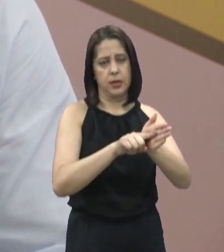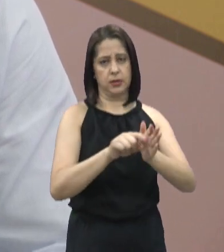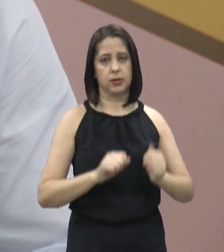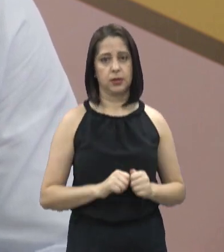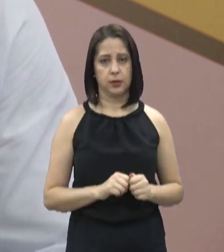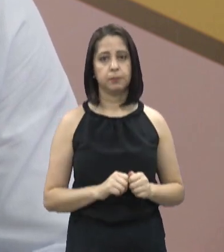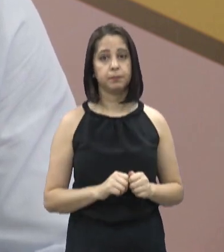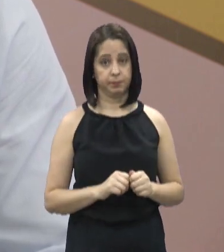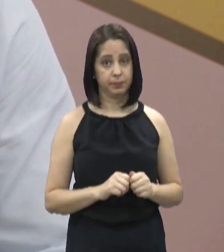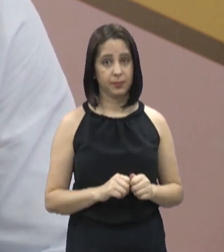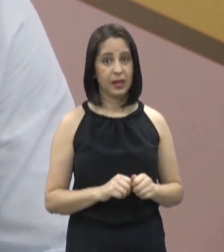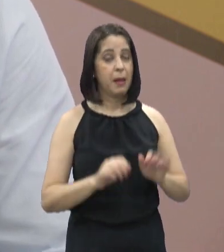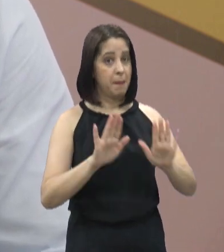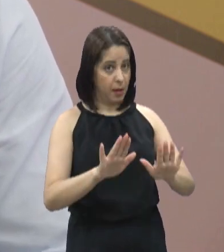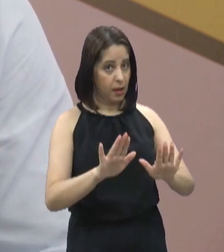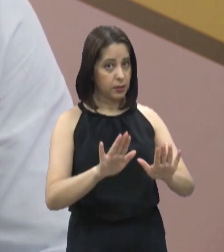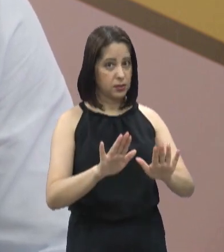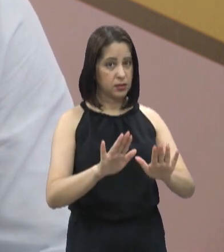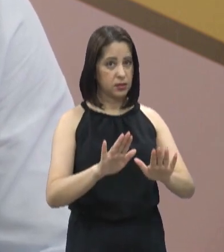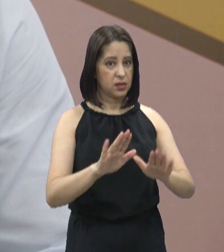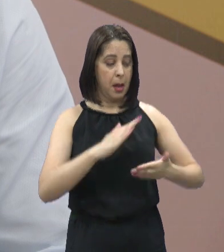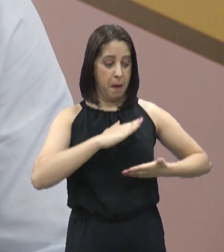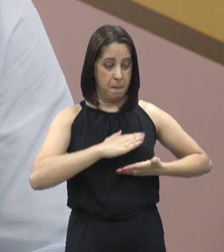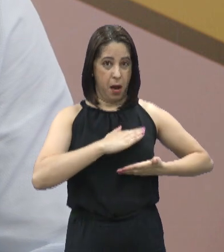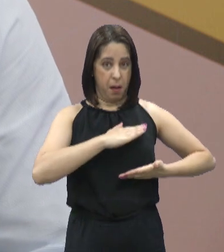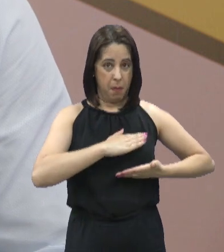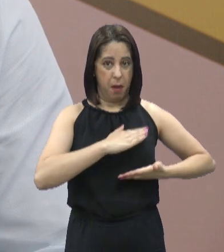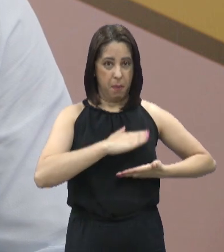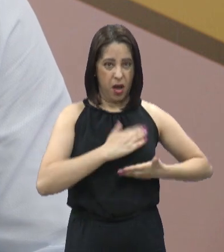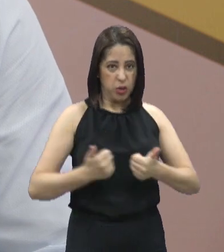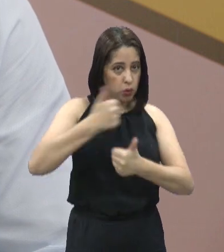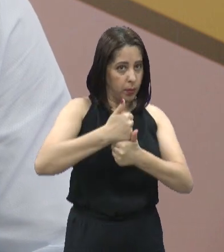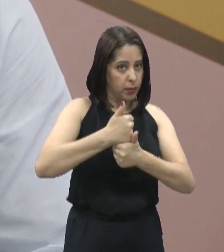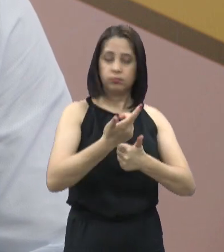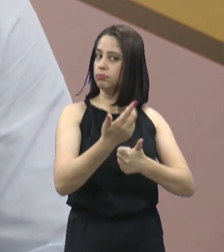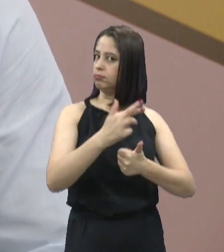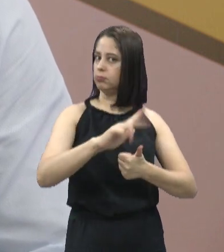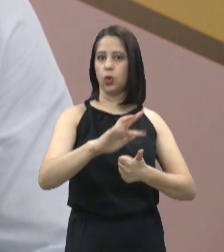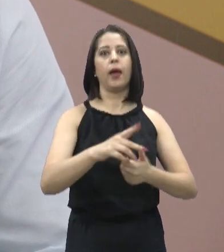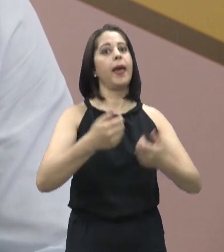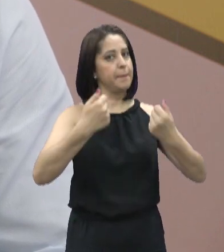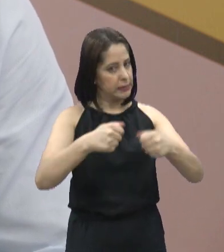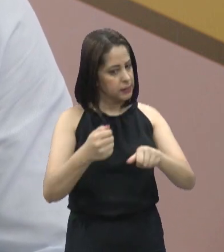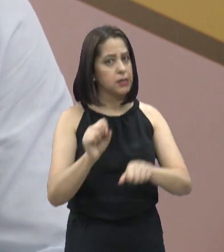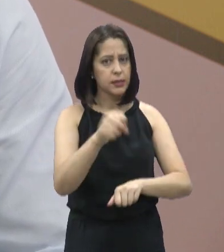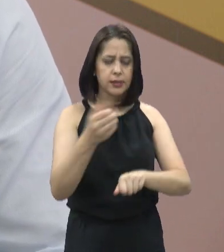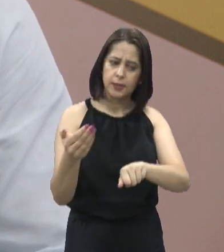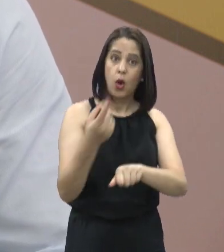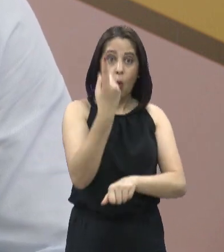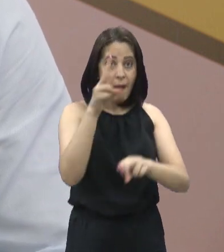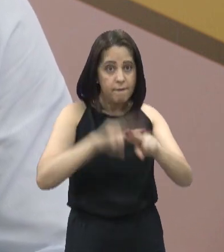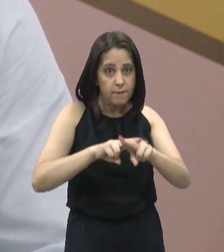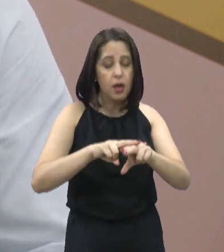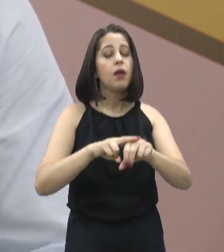Fato assim, isso não substitui a mamografia de rotina. Então, mesmo fazendo autoexame, ainda é recomendado uma vez por ano fazer